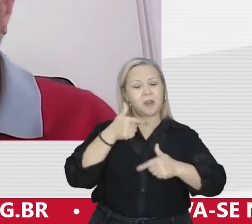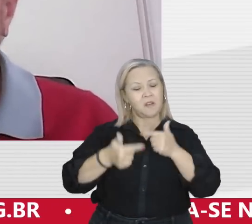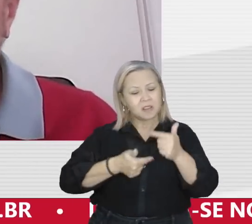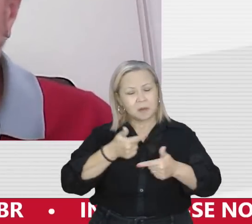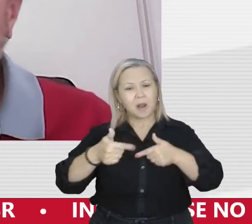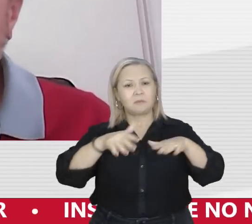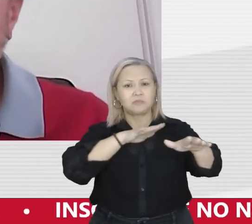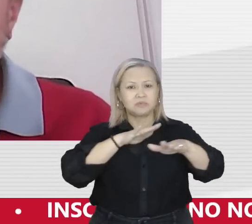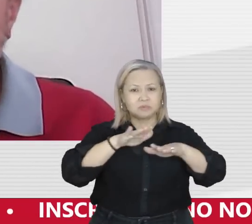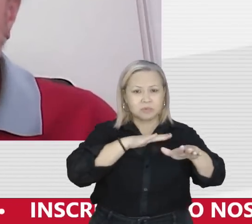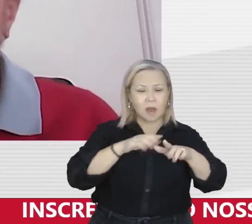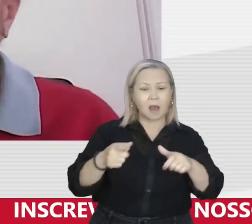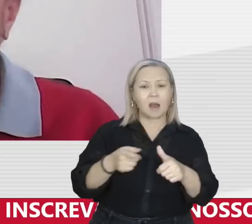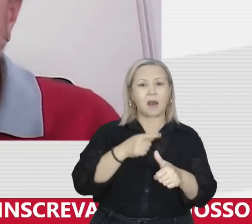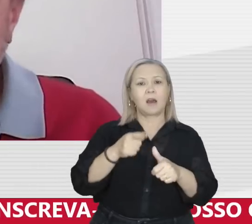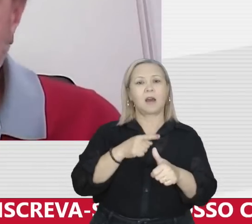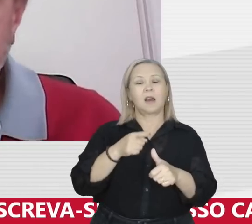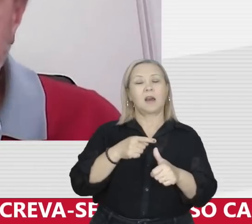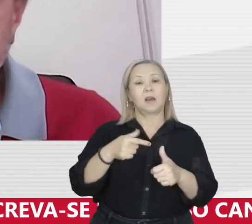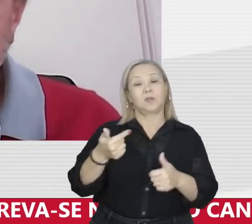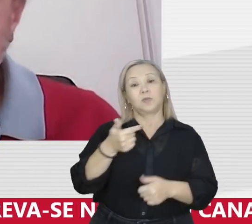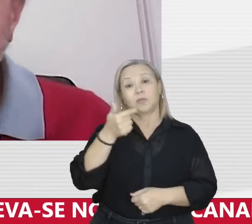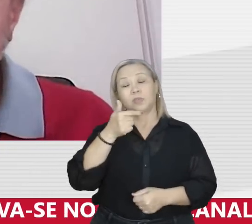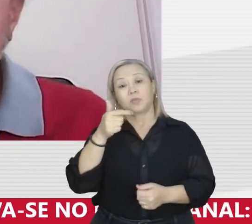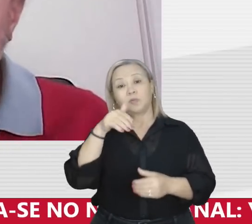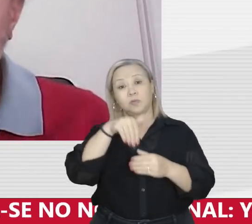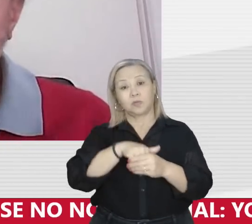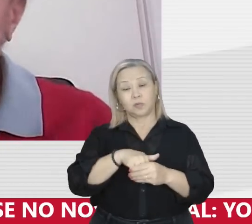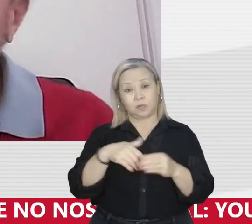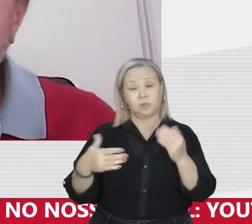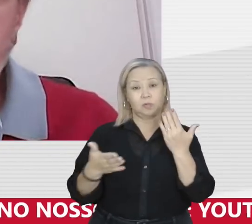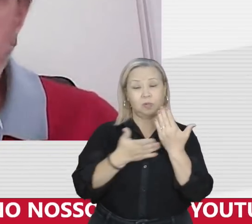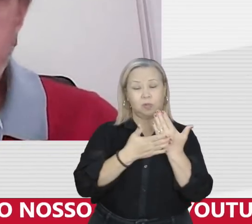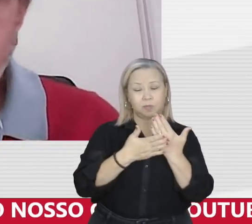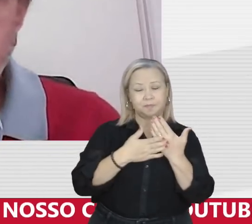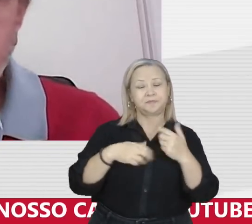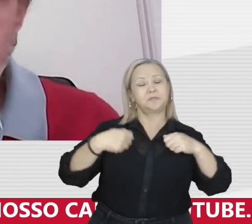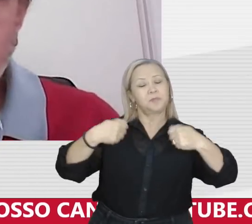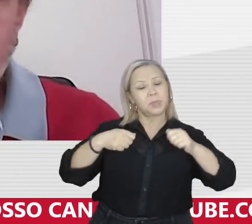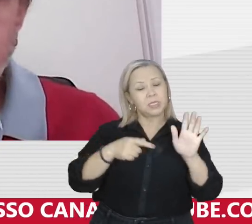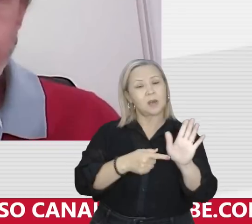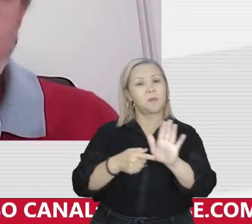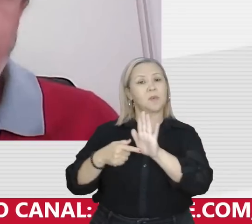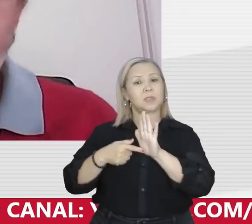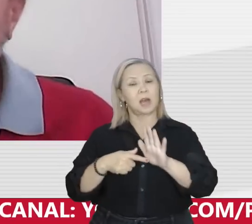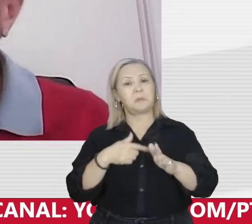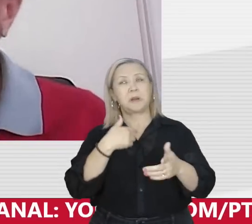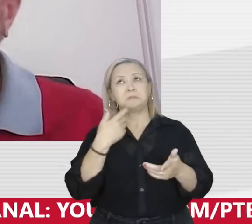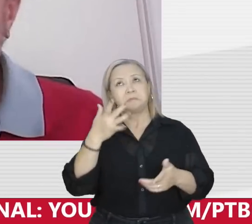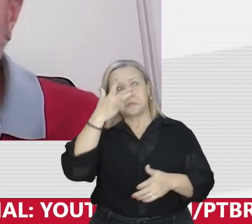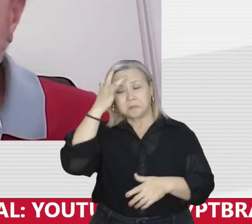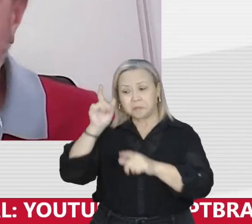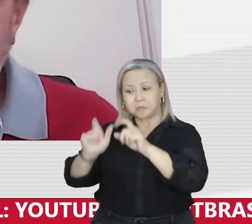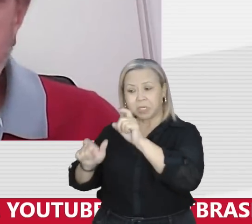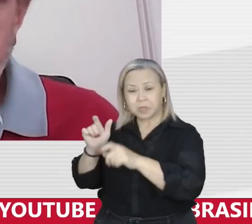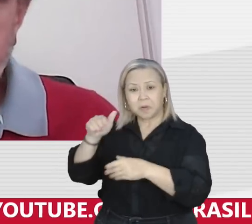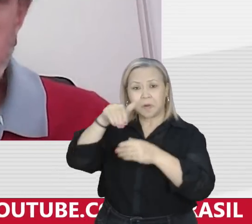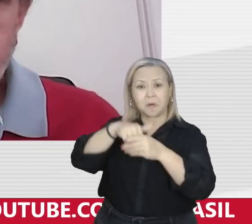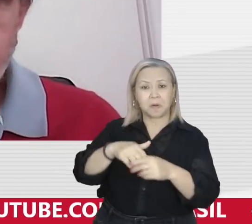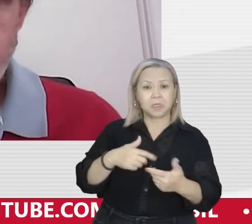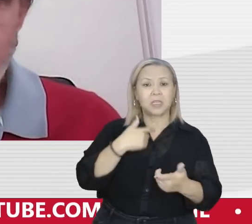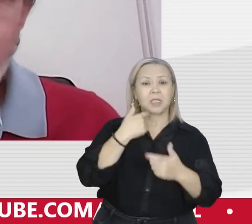nós vamos ter que mostrar, né, para os indecisos, para os que não pretendem votar, para os que